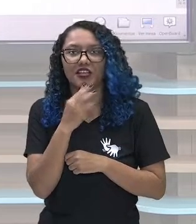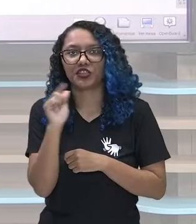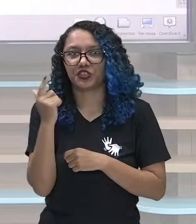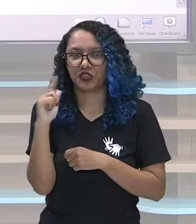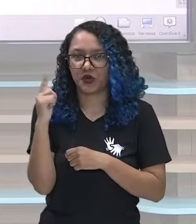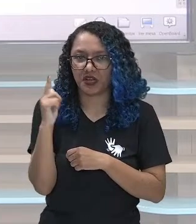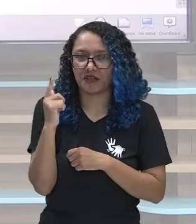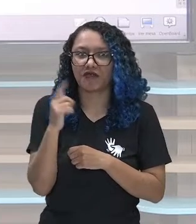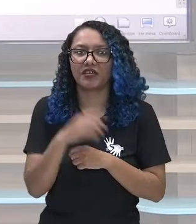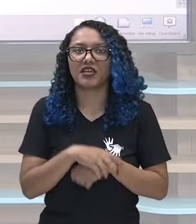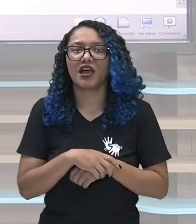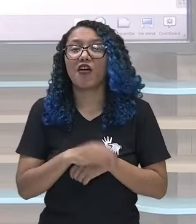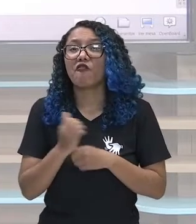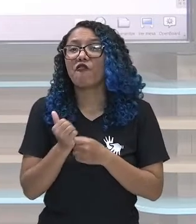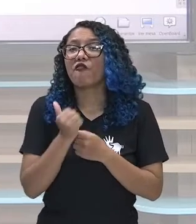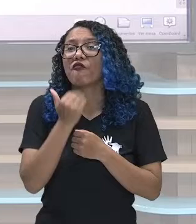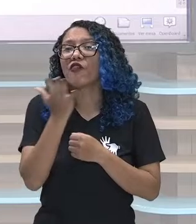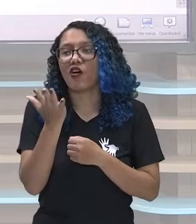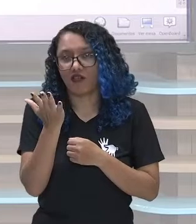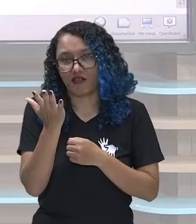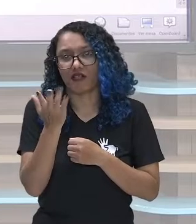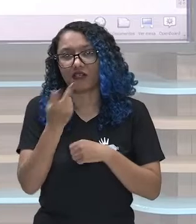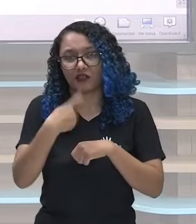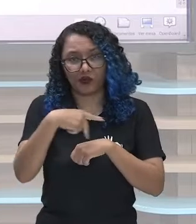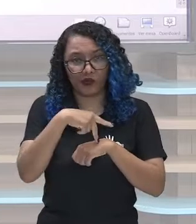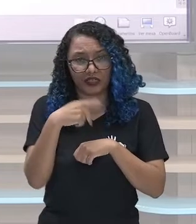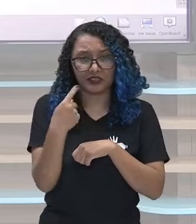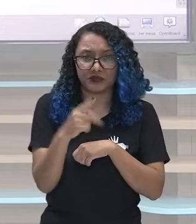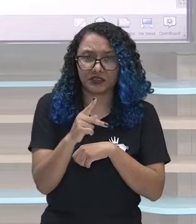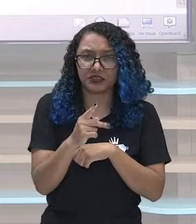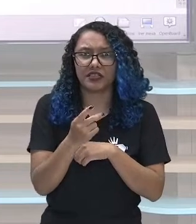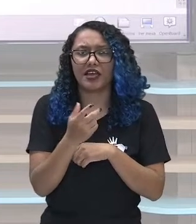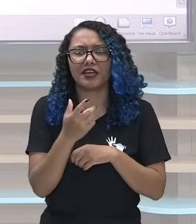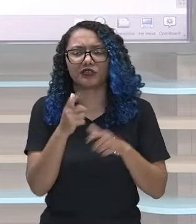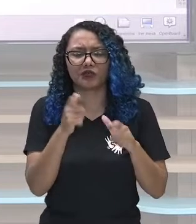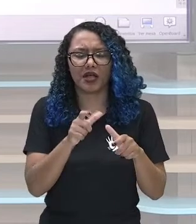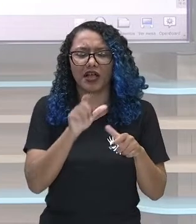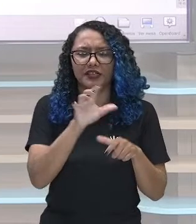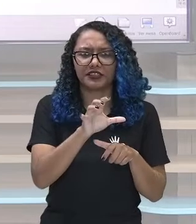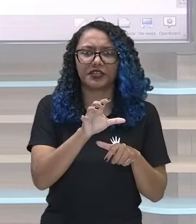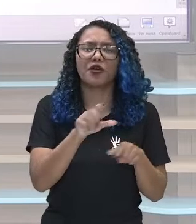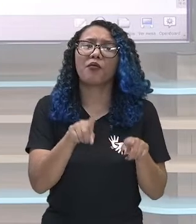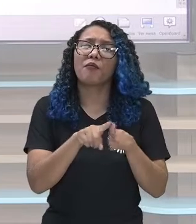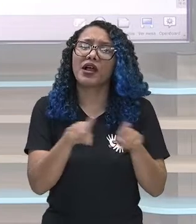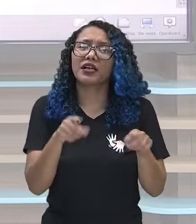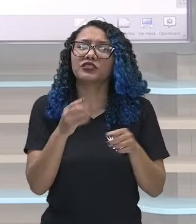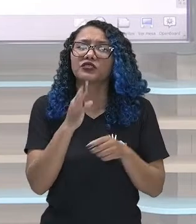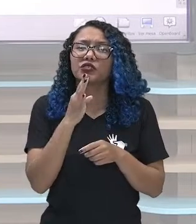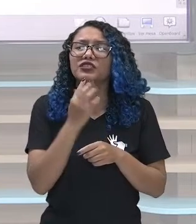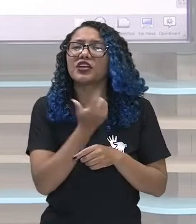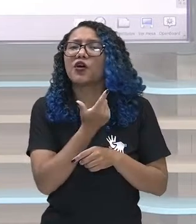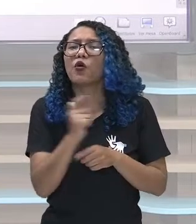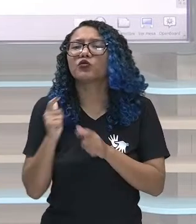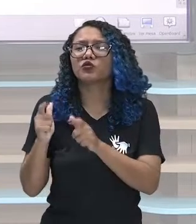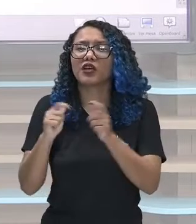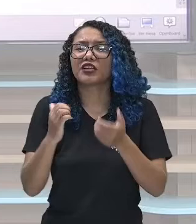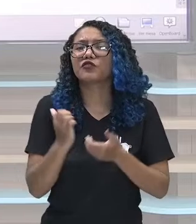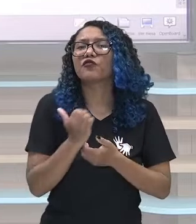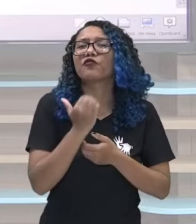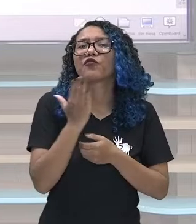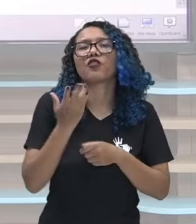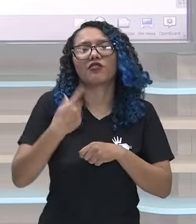seu país, né? Além ali do seu âmbito regional, local, ter um conhecimento. E esse conhecimento, gente,